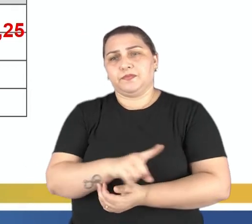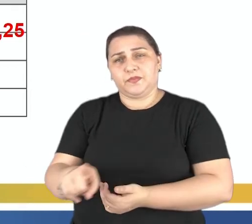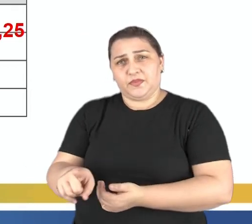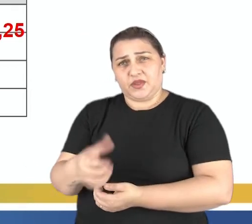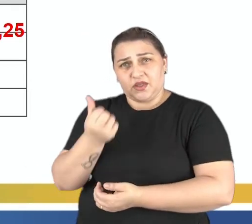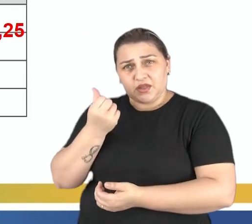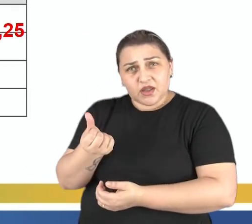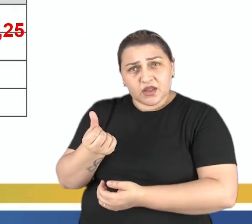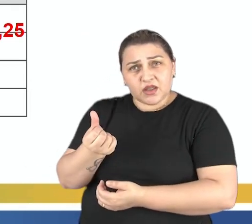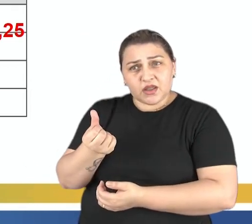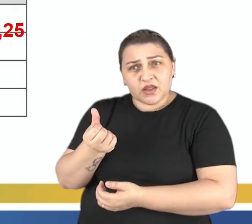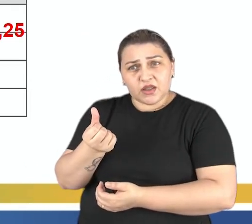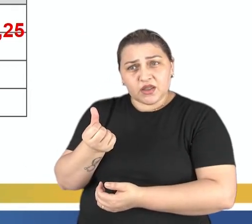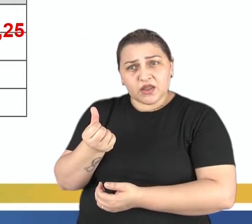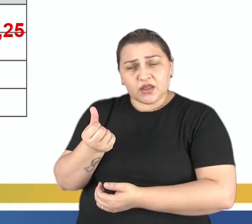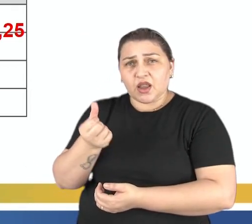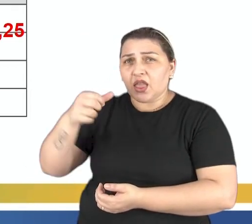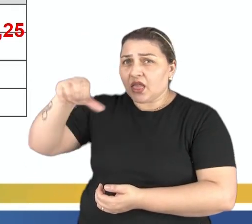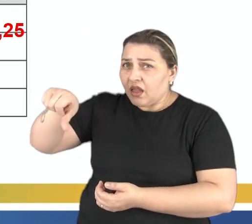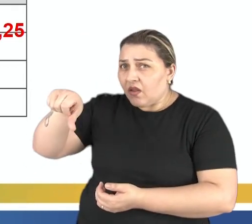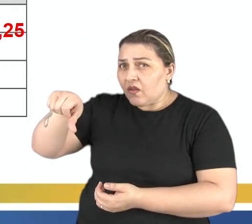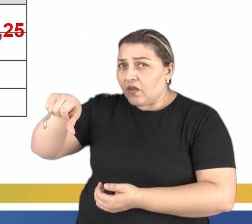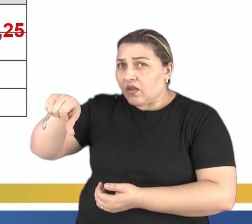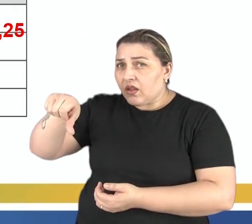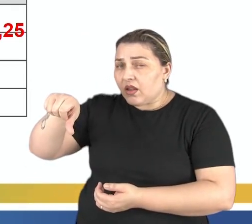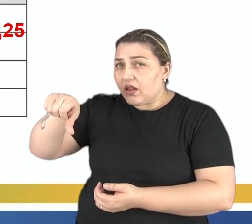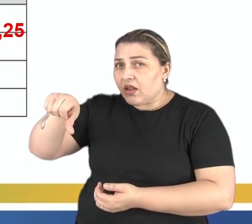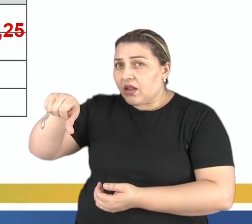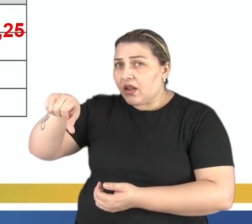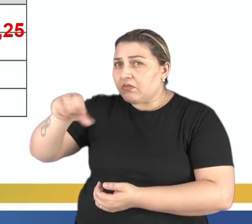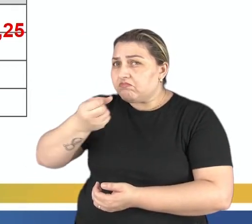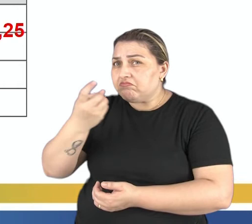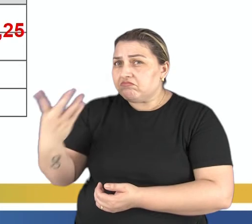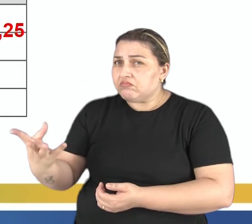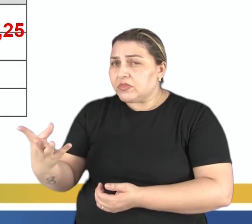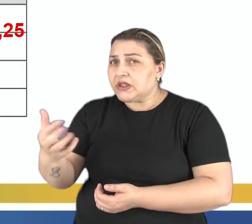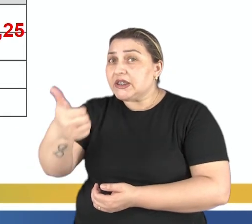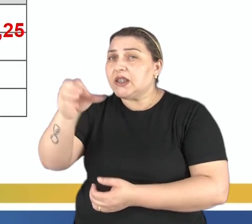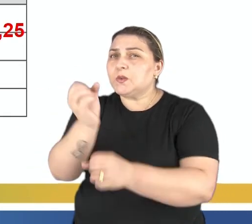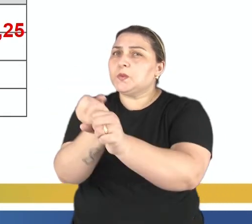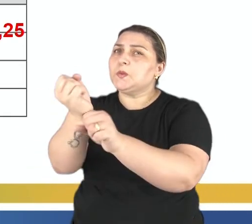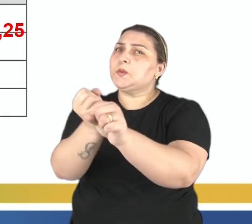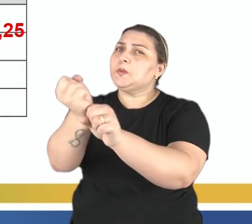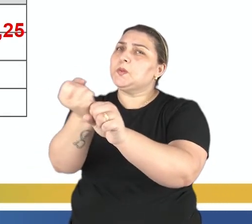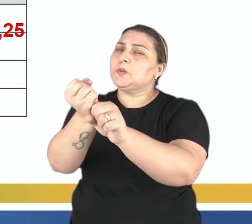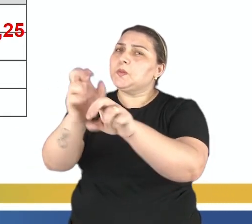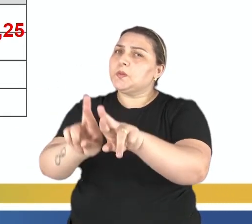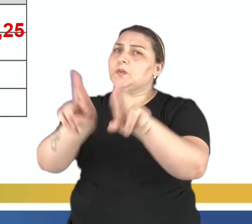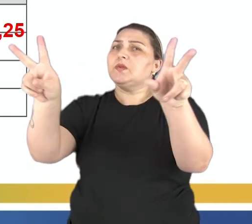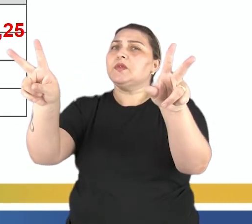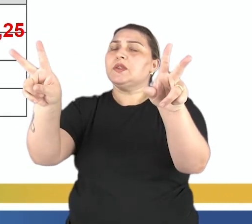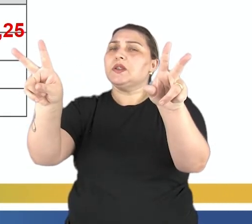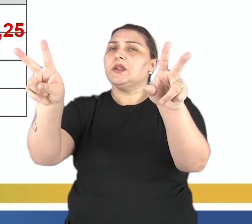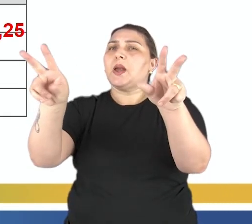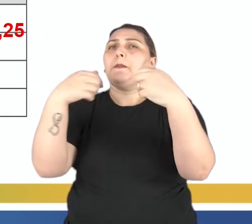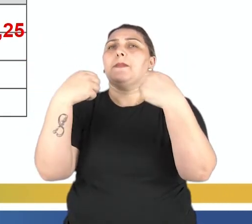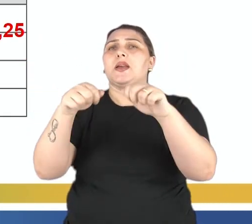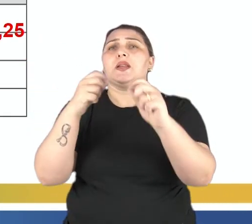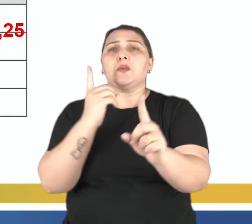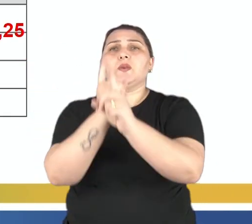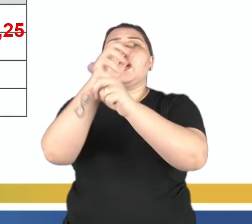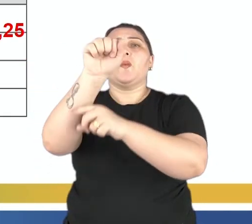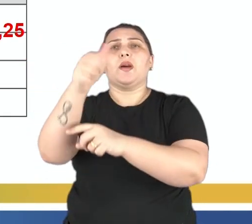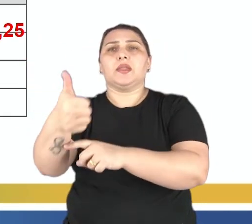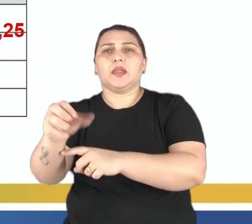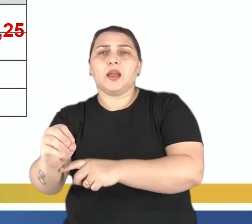disse 6? 9? A quantidade são 10 anos. Então nós precisamos achar o A10,